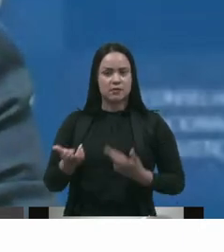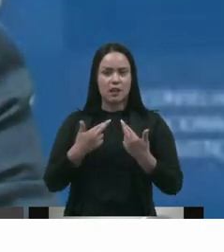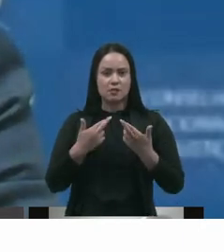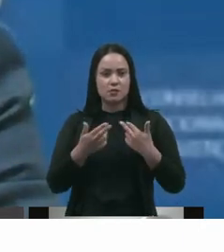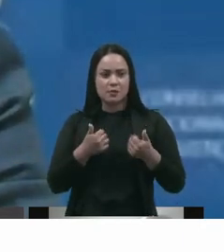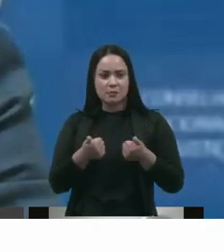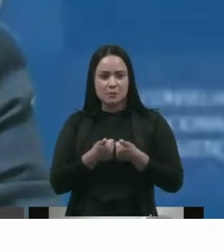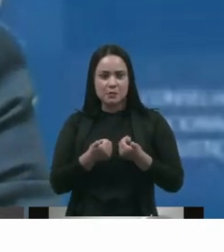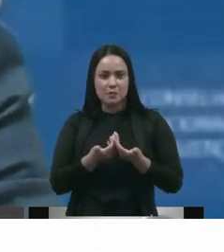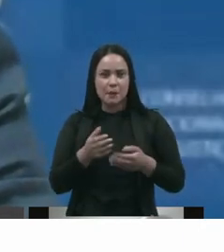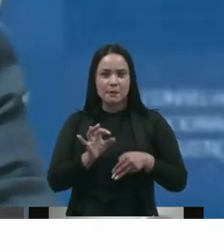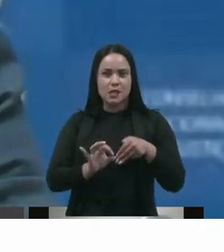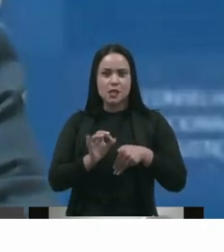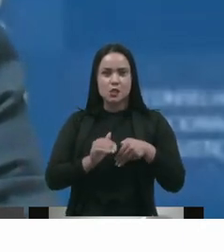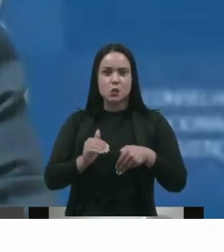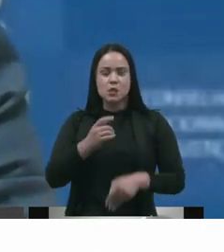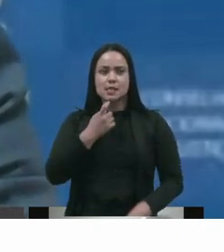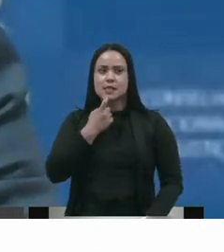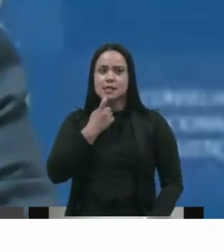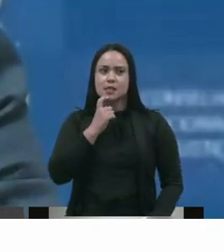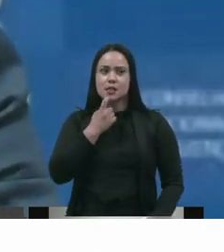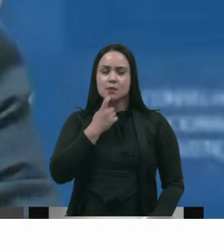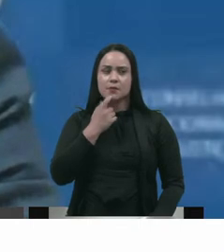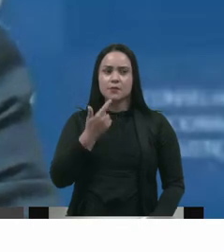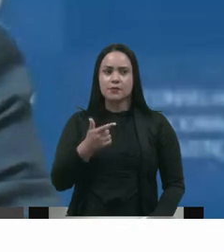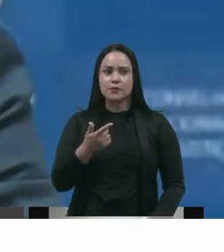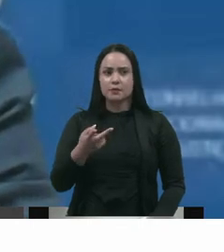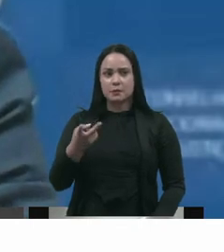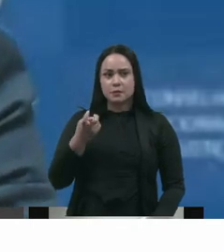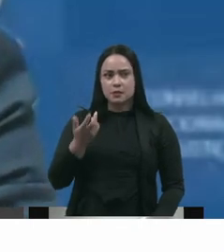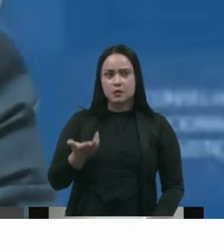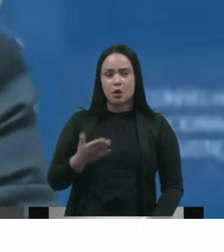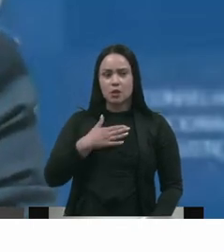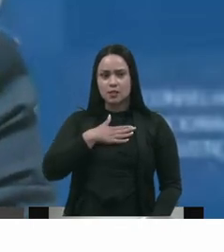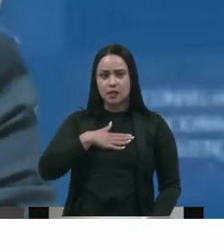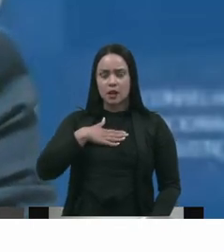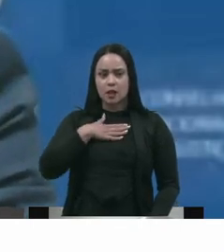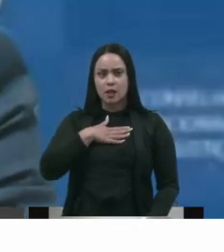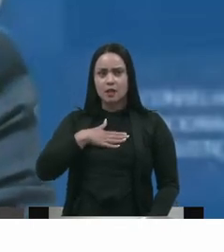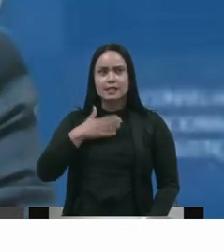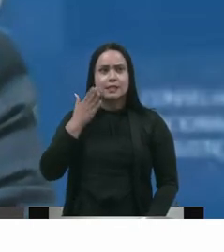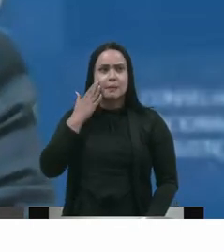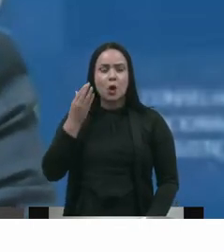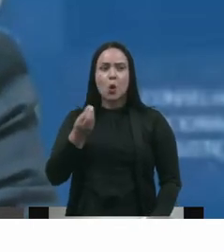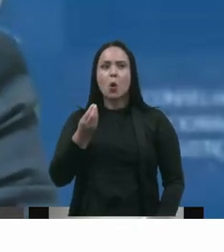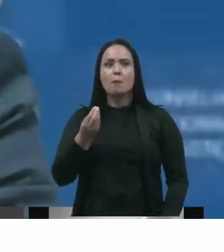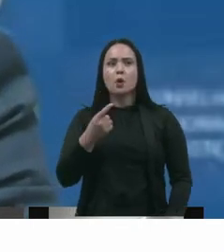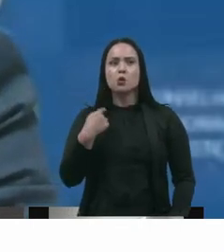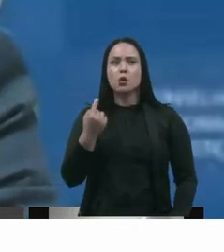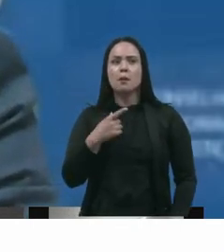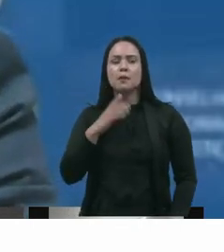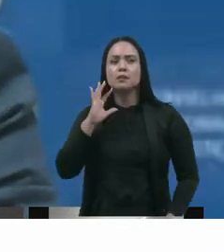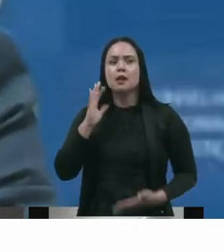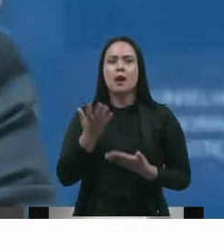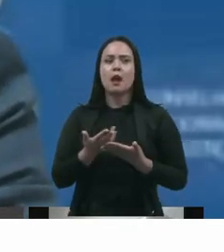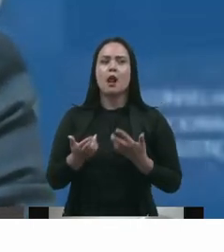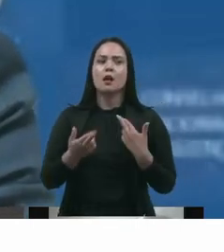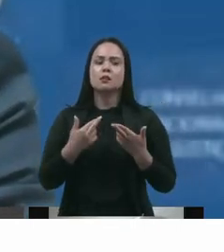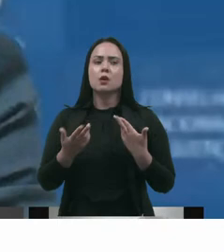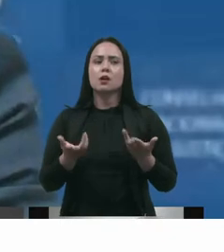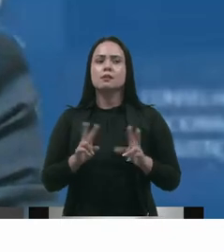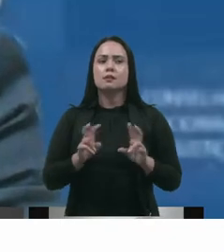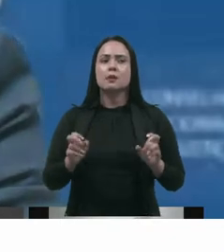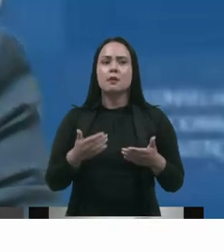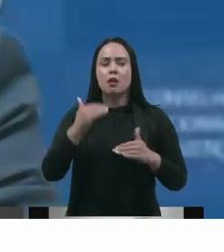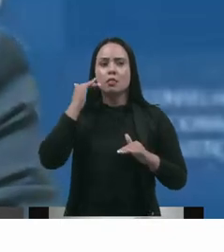de proximidade que o ministro Salomão disse não ter identificado, eu gostaria de saber como é que nós podemos nos posicionar em relação a isso,